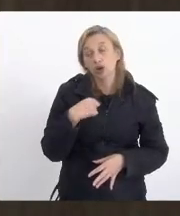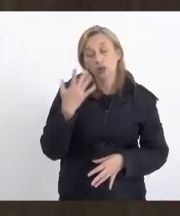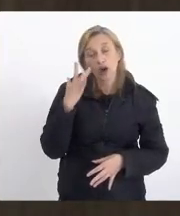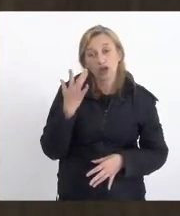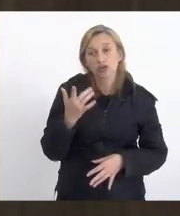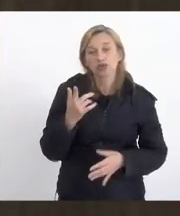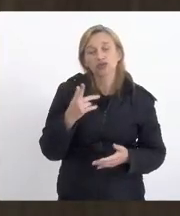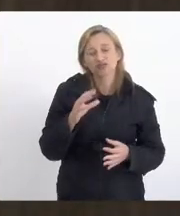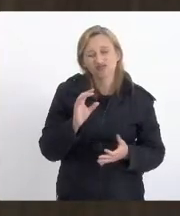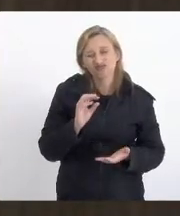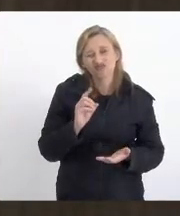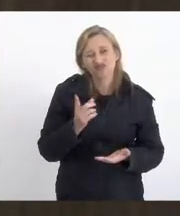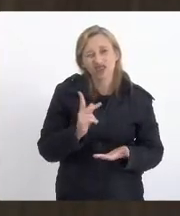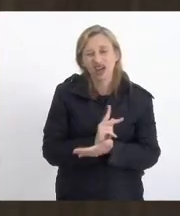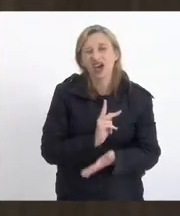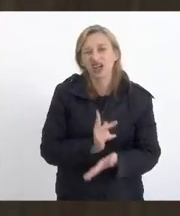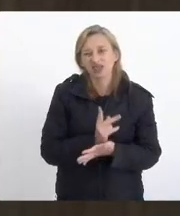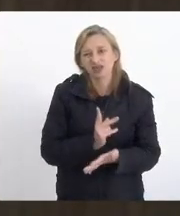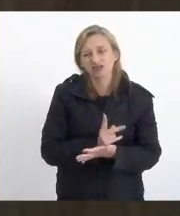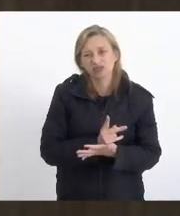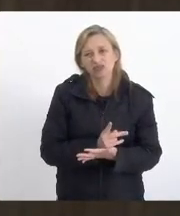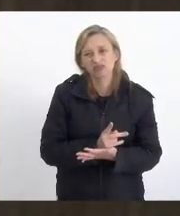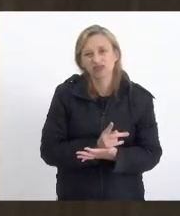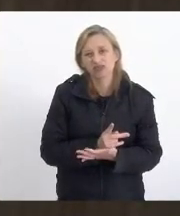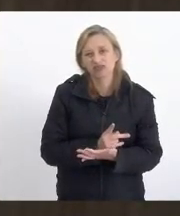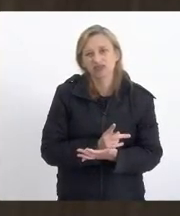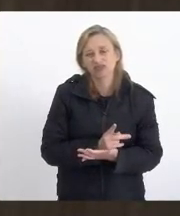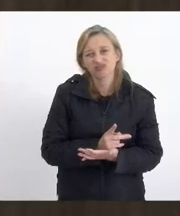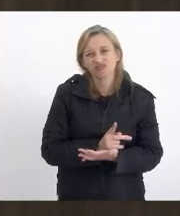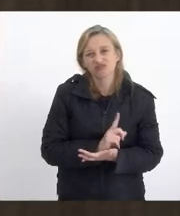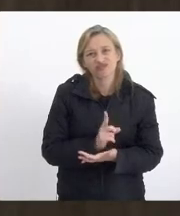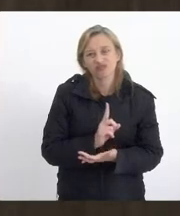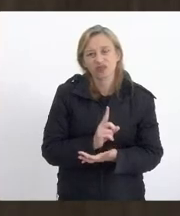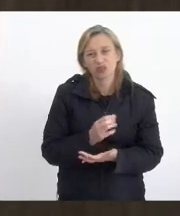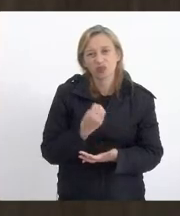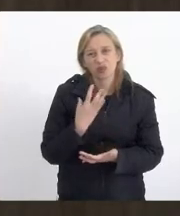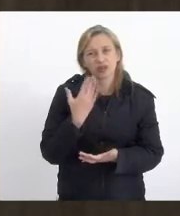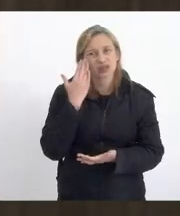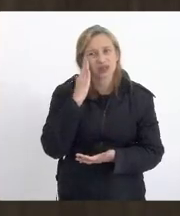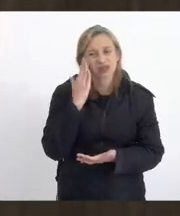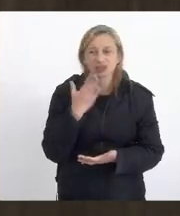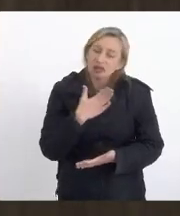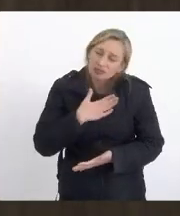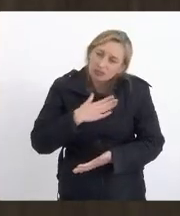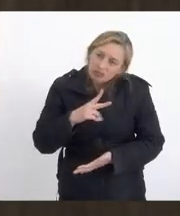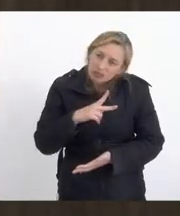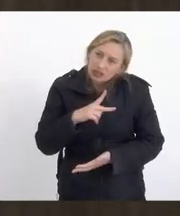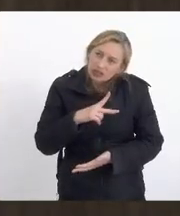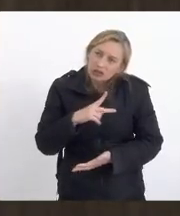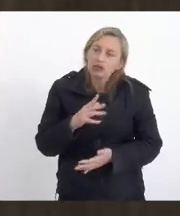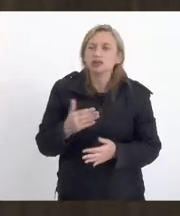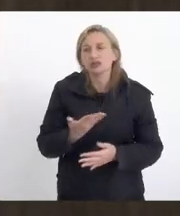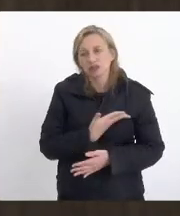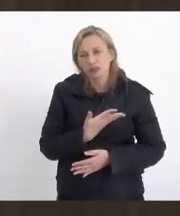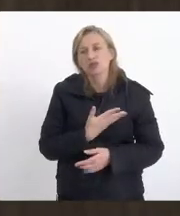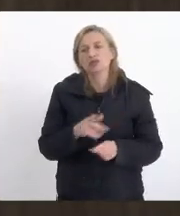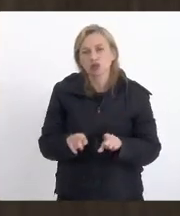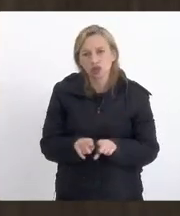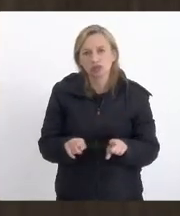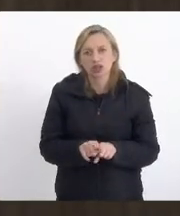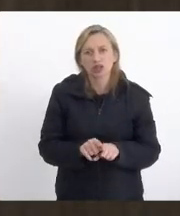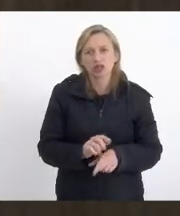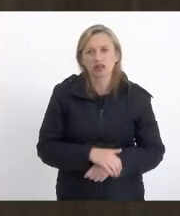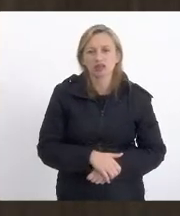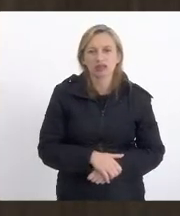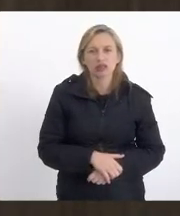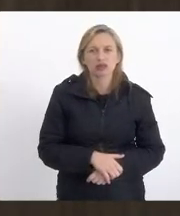aí injusto e não é razoável esse entendimento aí da minha parte, assim dos colegas também que estão